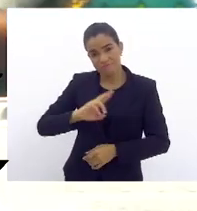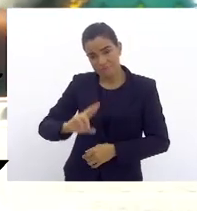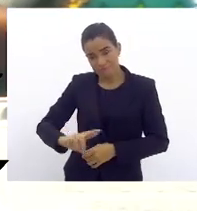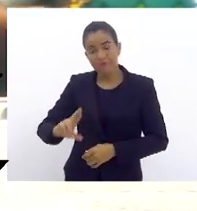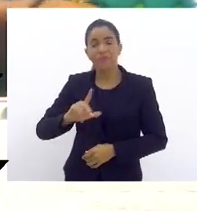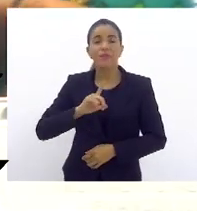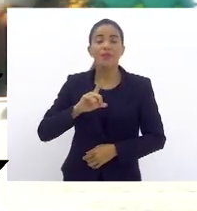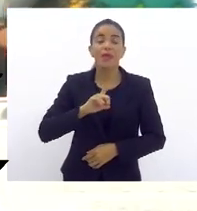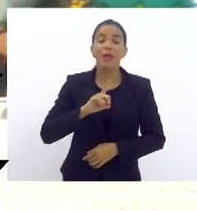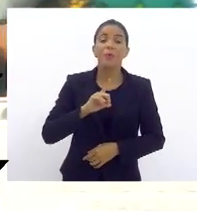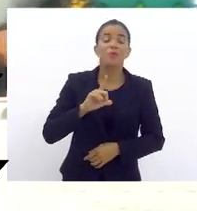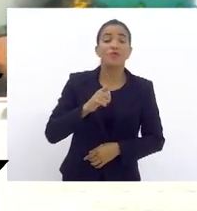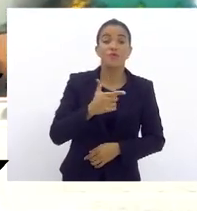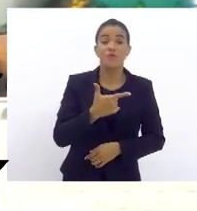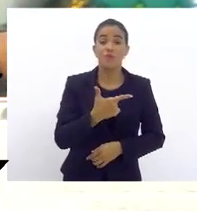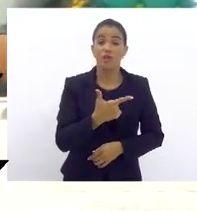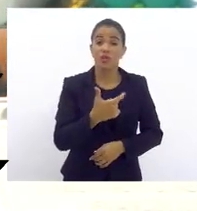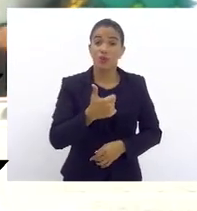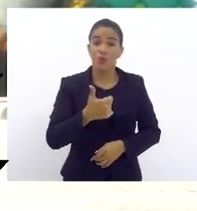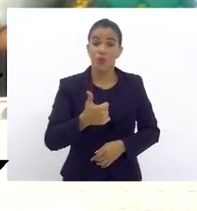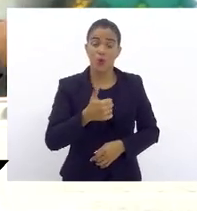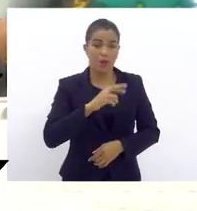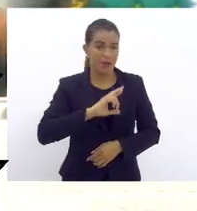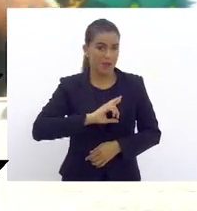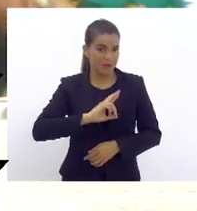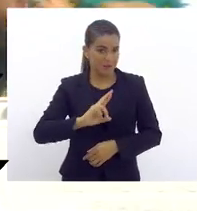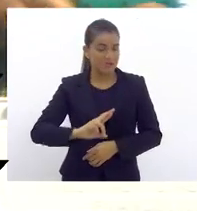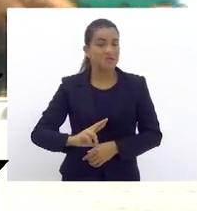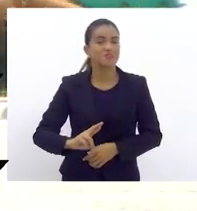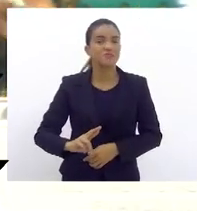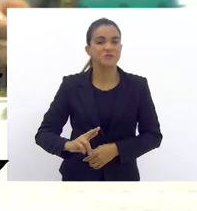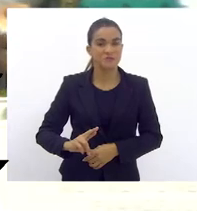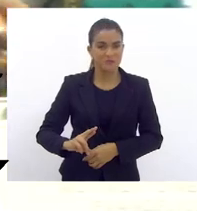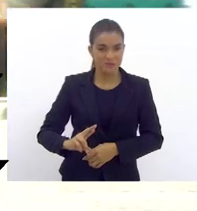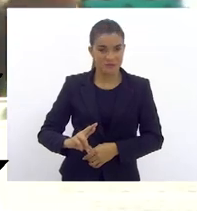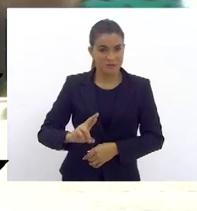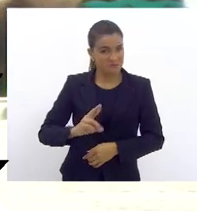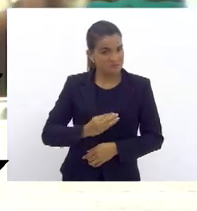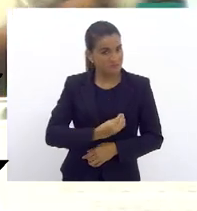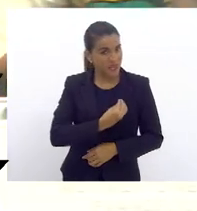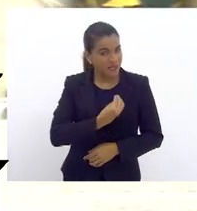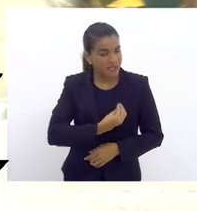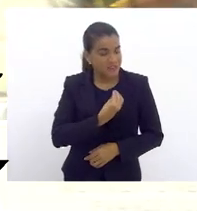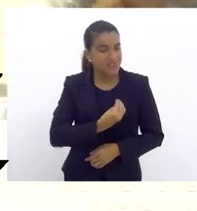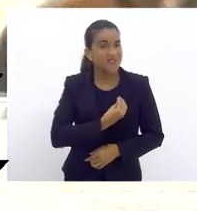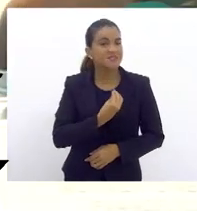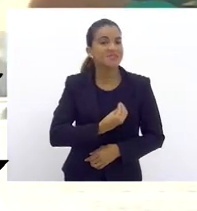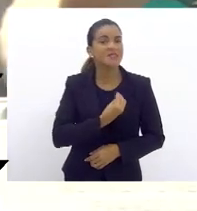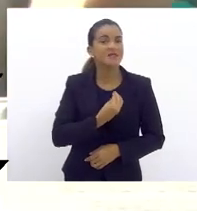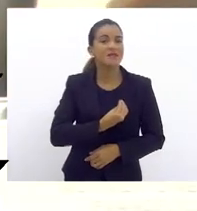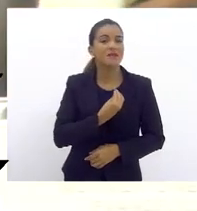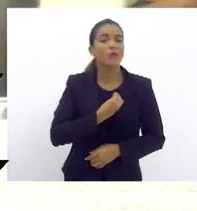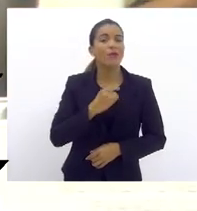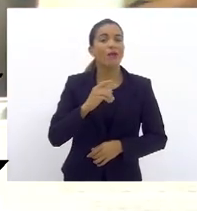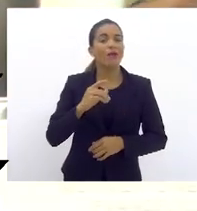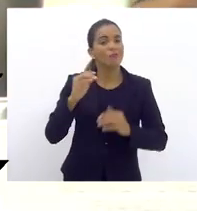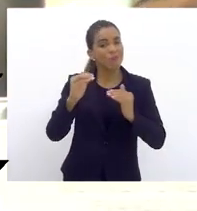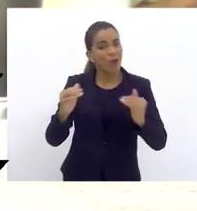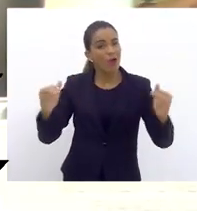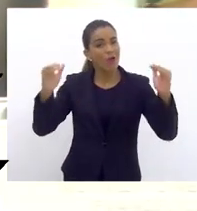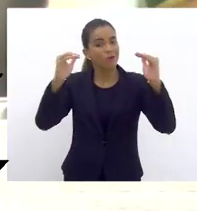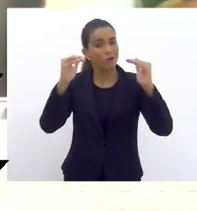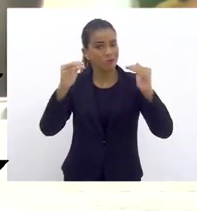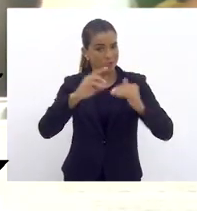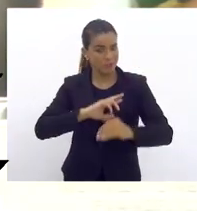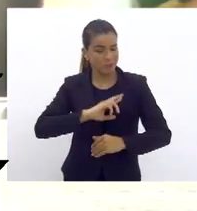temos Além disso 21 religiões ali presente através de suas autoridades religiosas